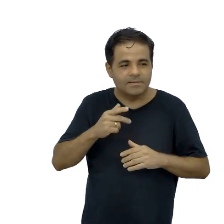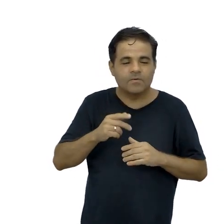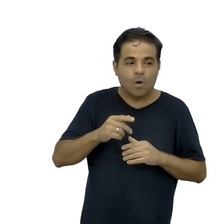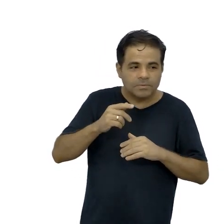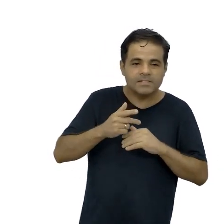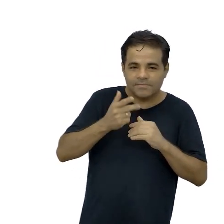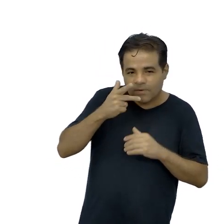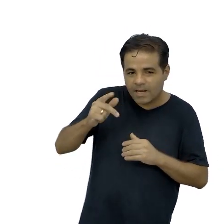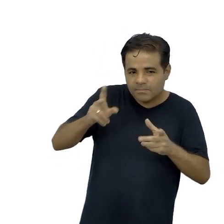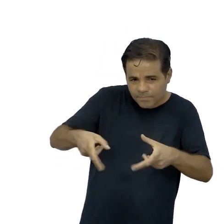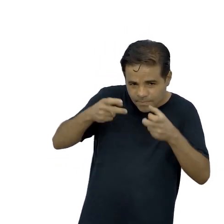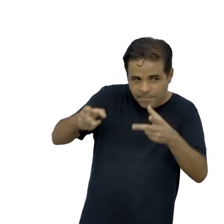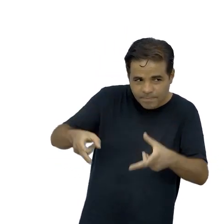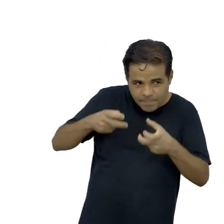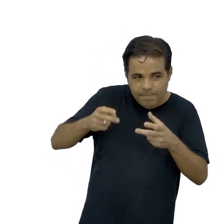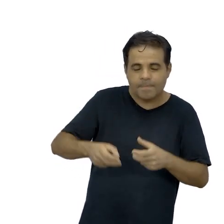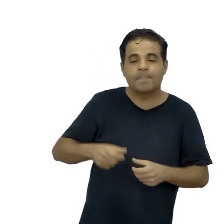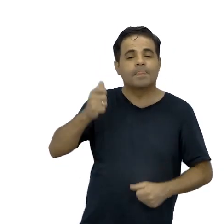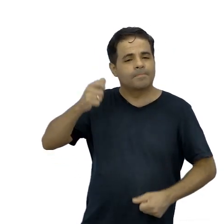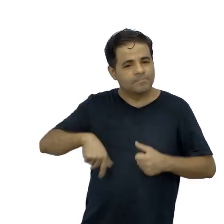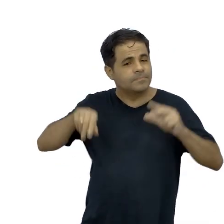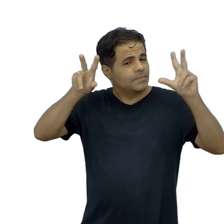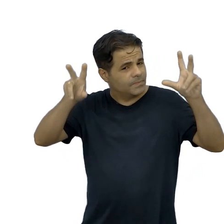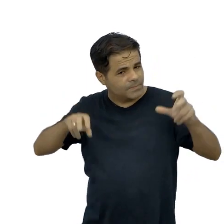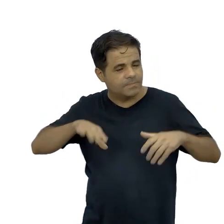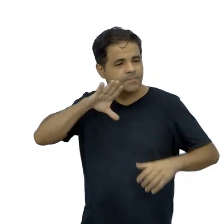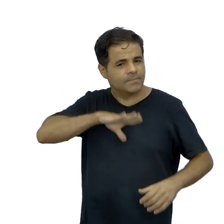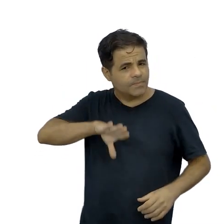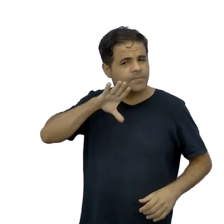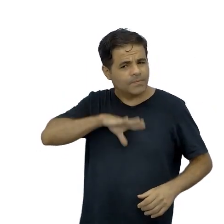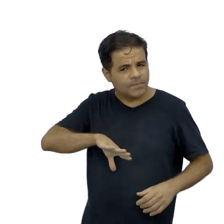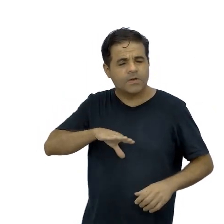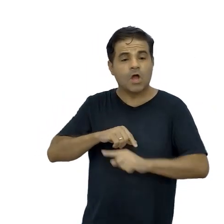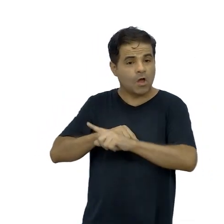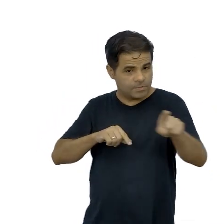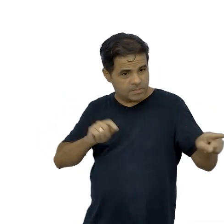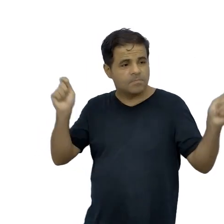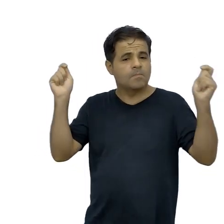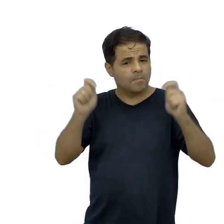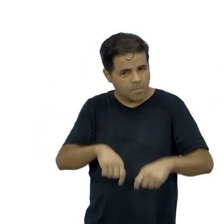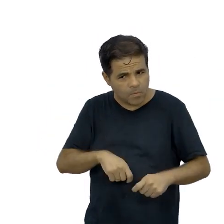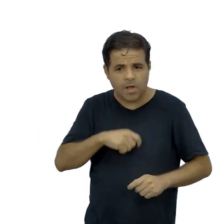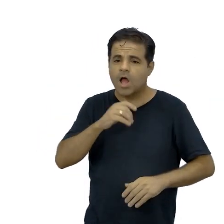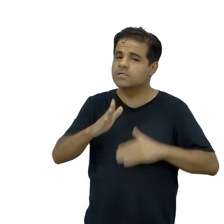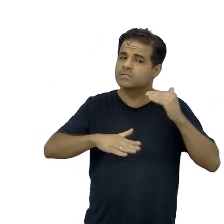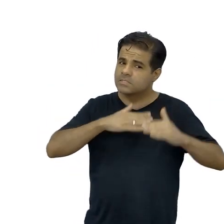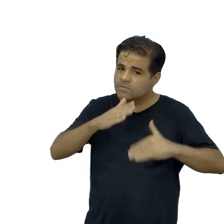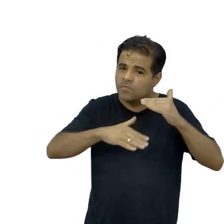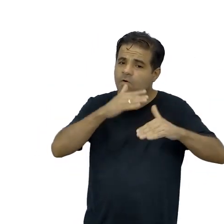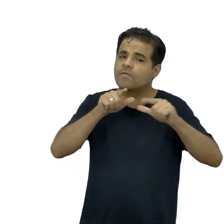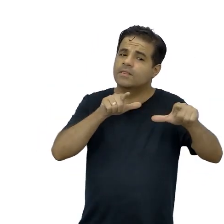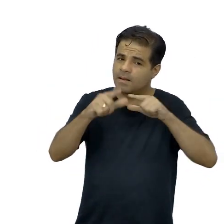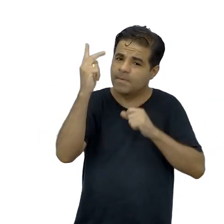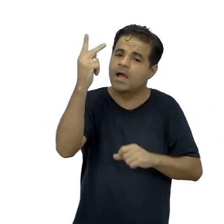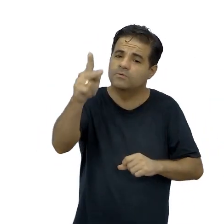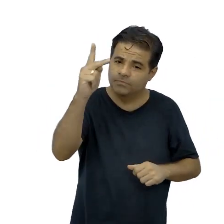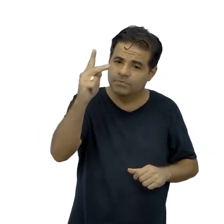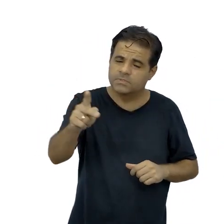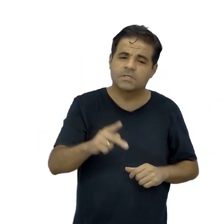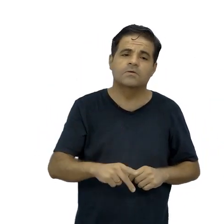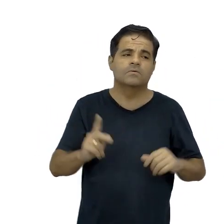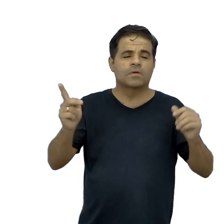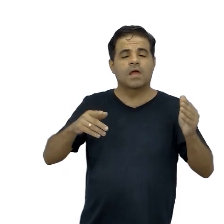e explora aí um viés da língua portuguesa para que você possa desenvolver o seu trabalho. É